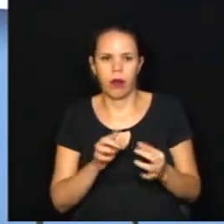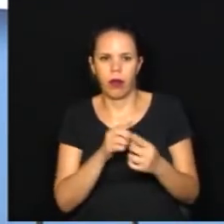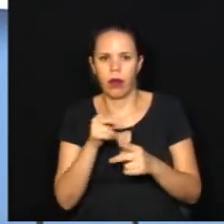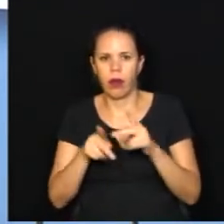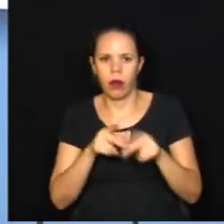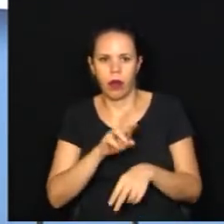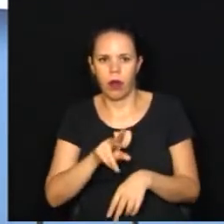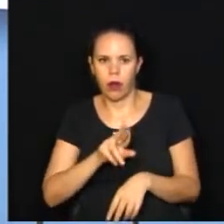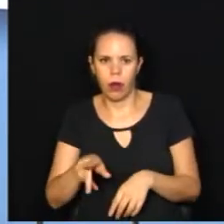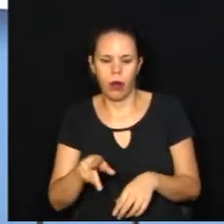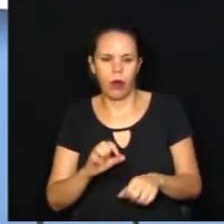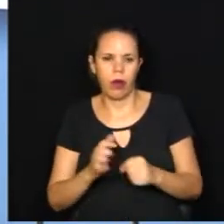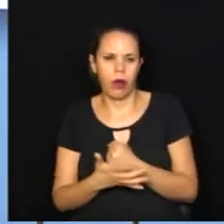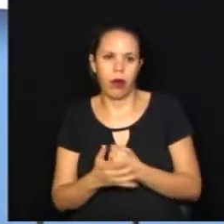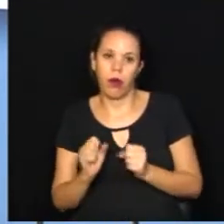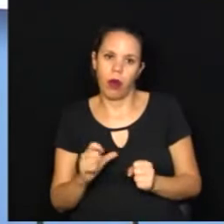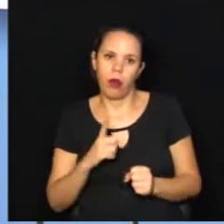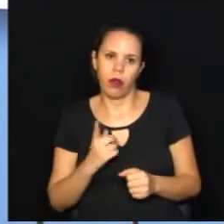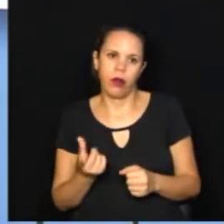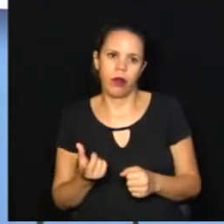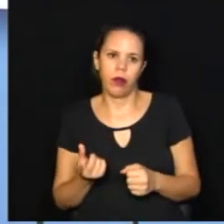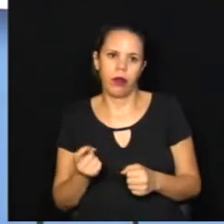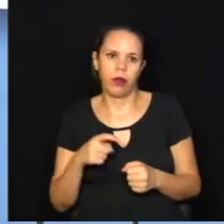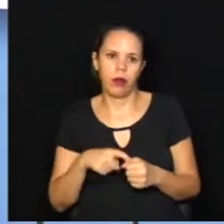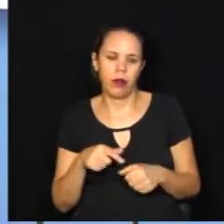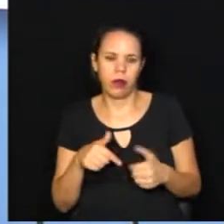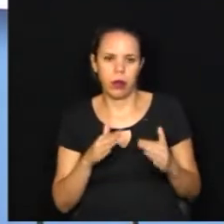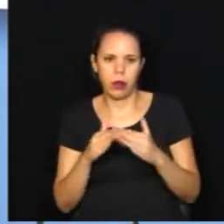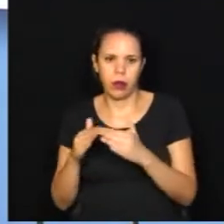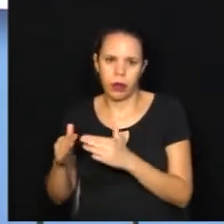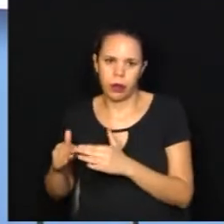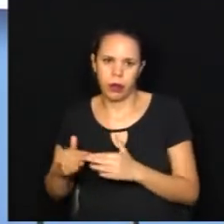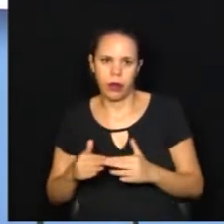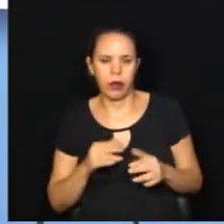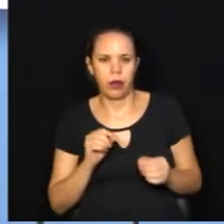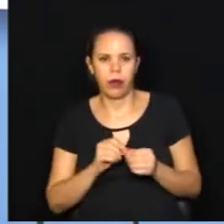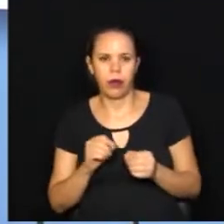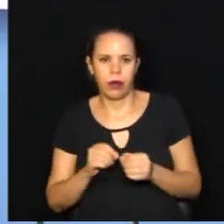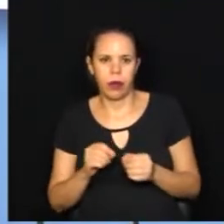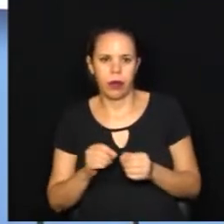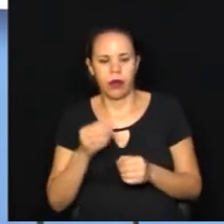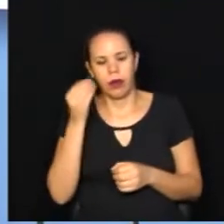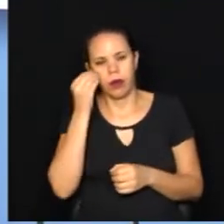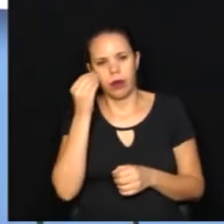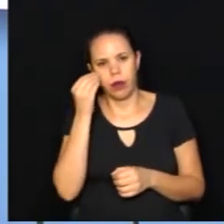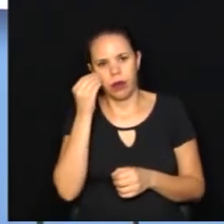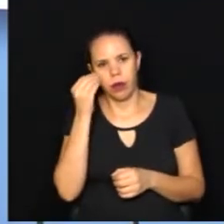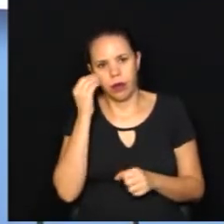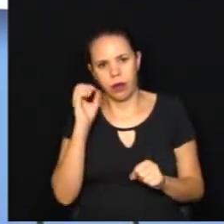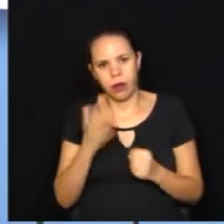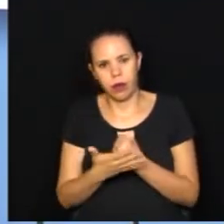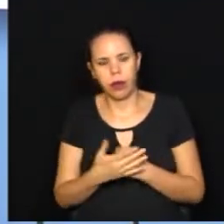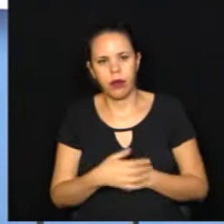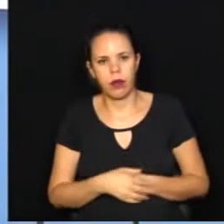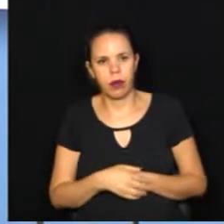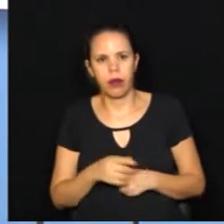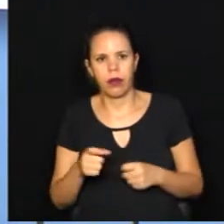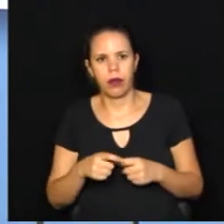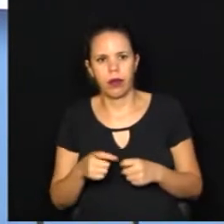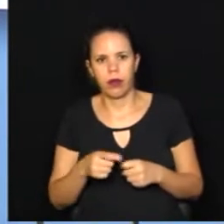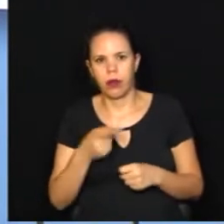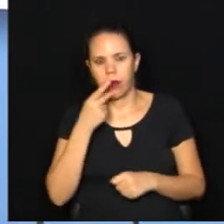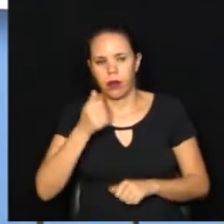Exato. Né? Então, esses locais passaram a ser referência, Gabriel, para as pessoas que moram perto